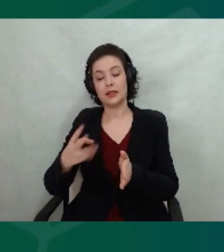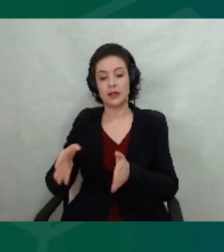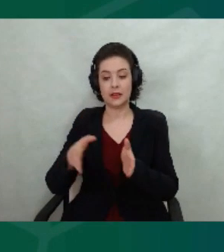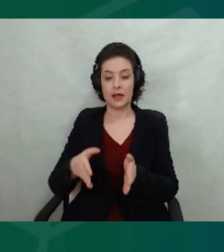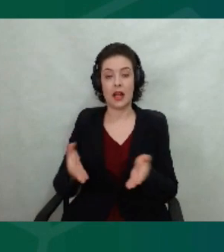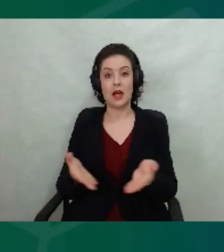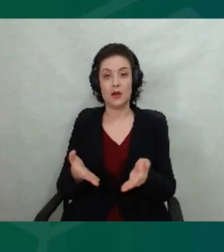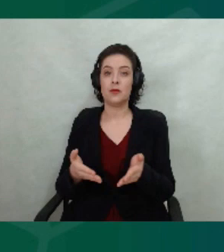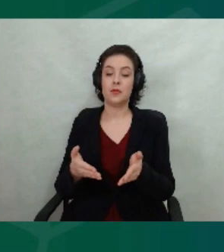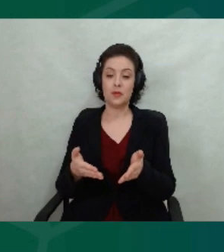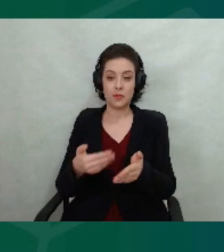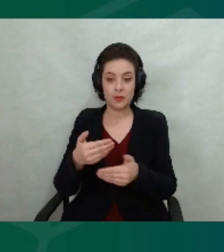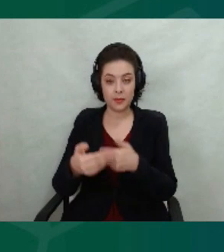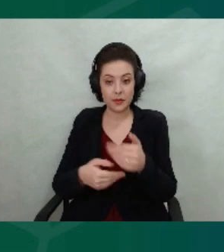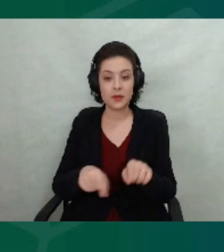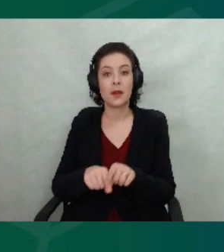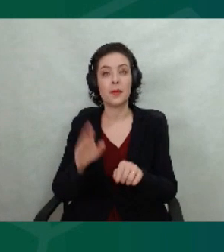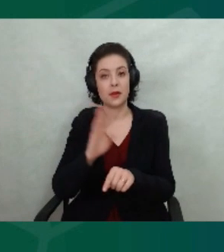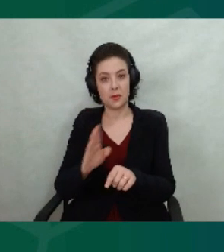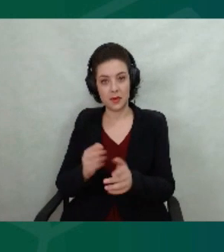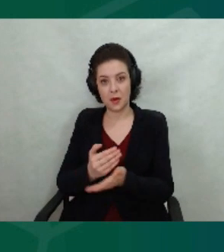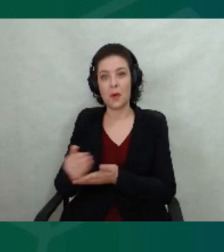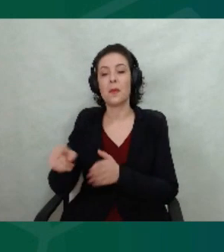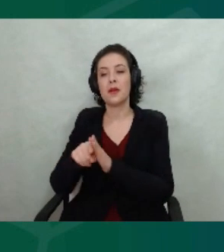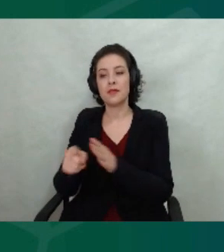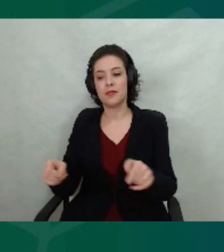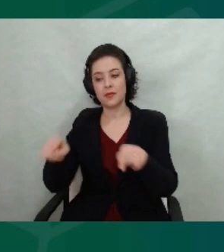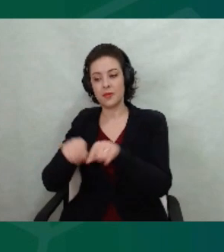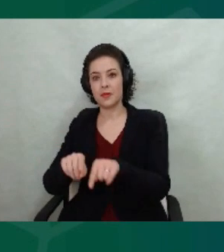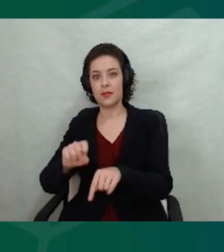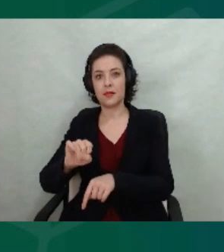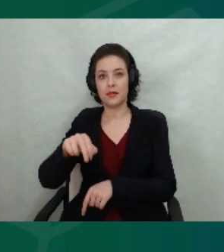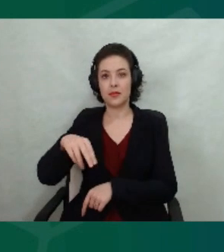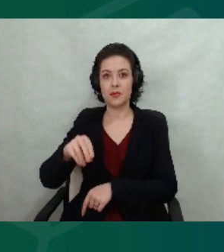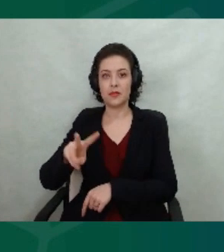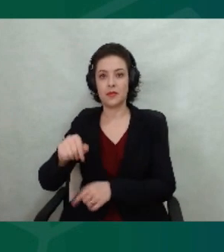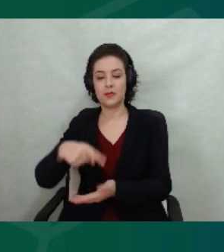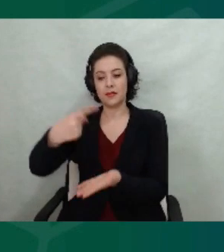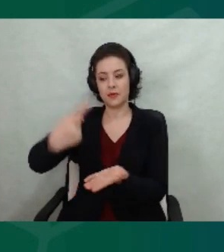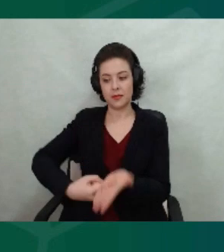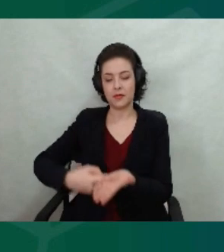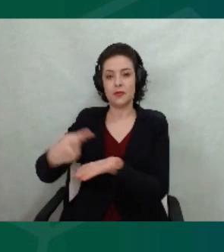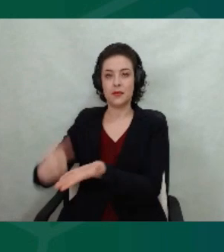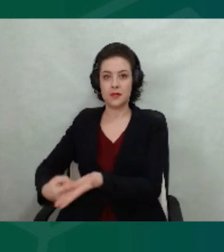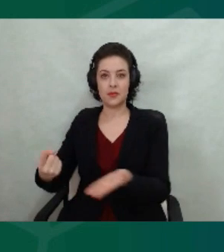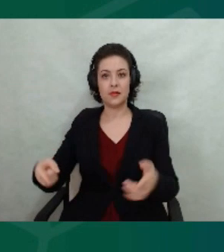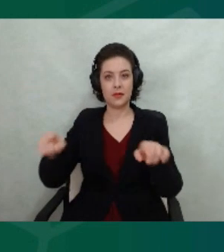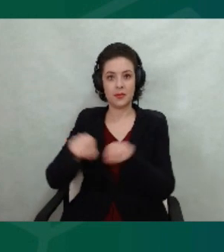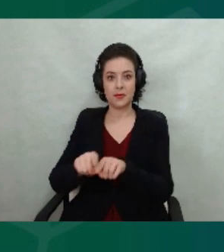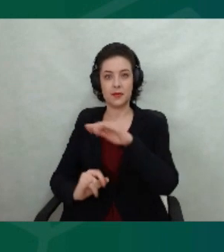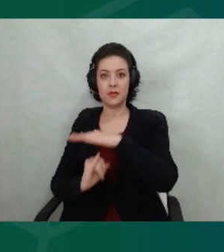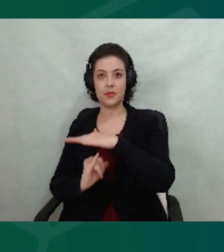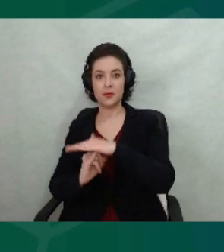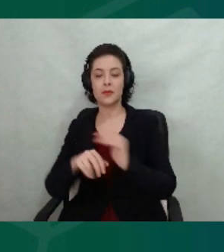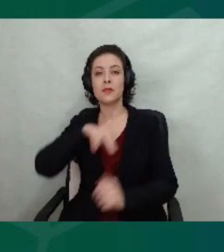conduzida também no Brasil. A Sinovac fez um acordo, uma parceria com o Instituto Butantan